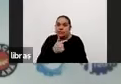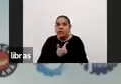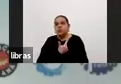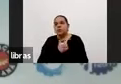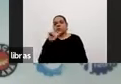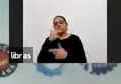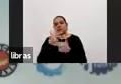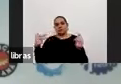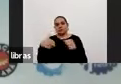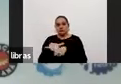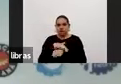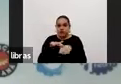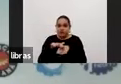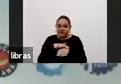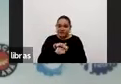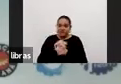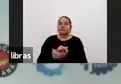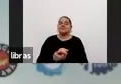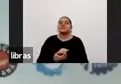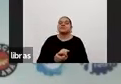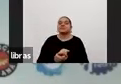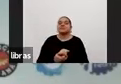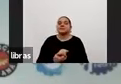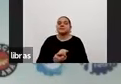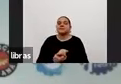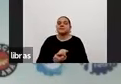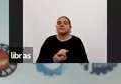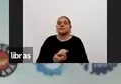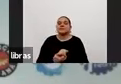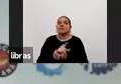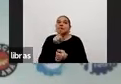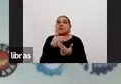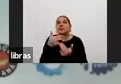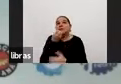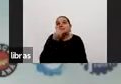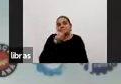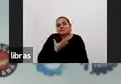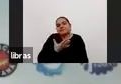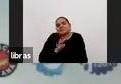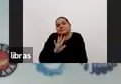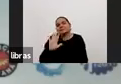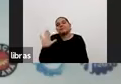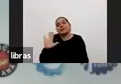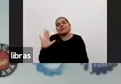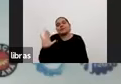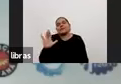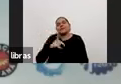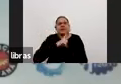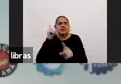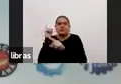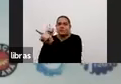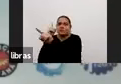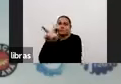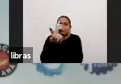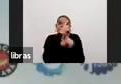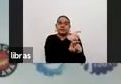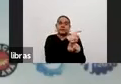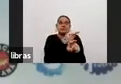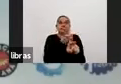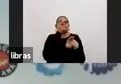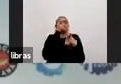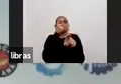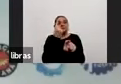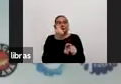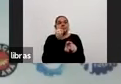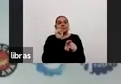para levantar aqui com você, que é uma questão muito boa, né? Que no meio de tanta dificuldade a gente percebe a